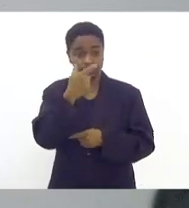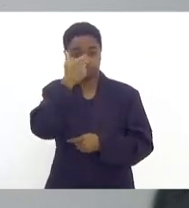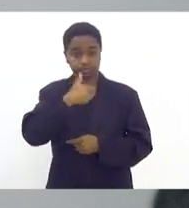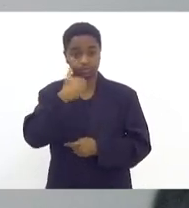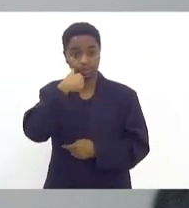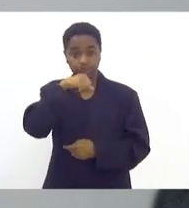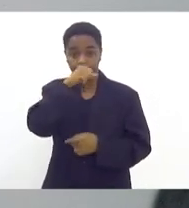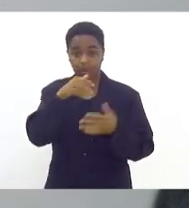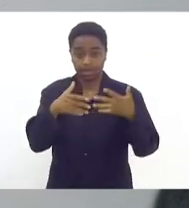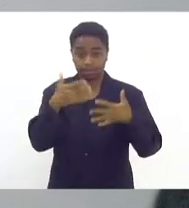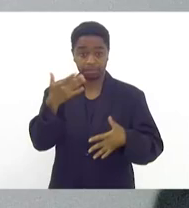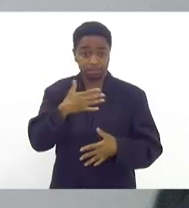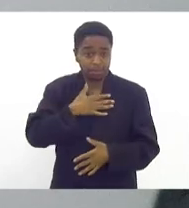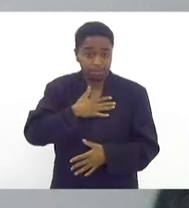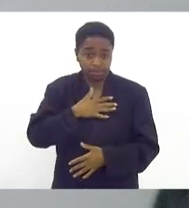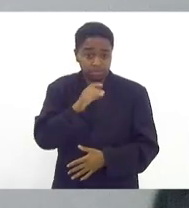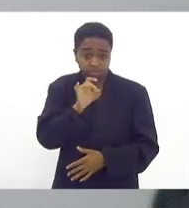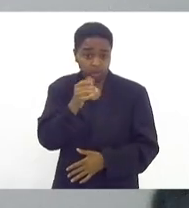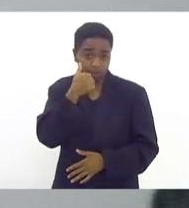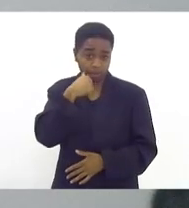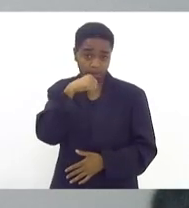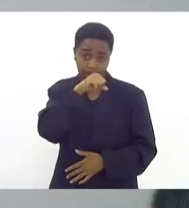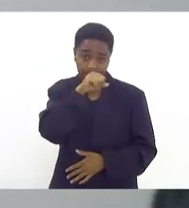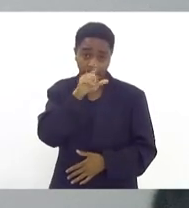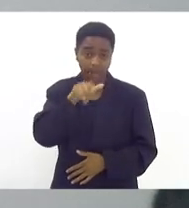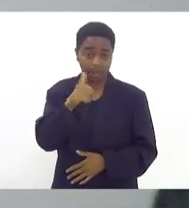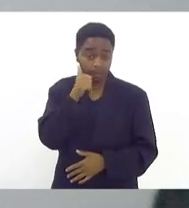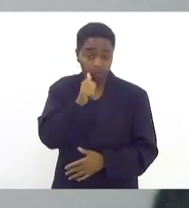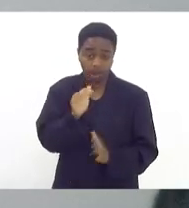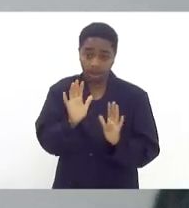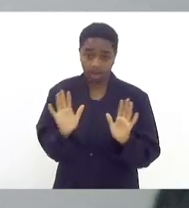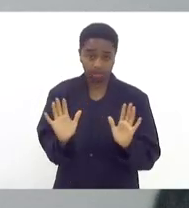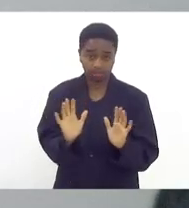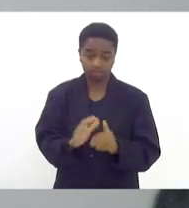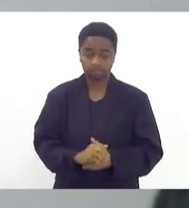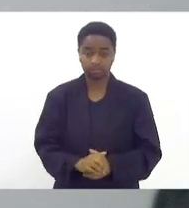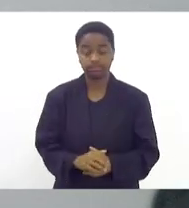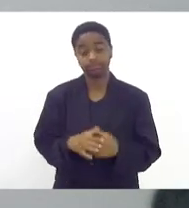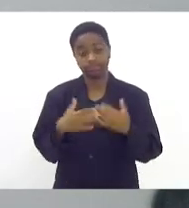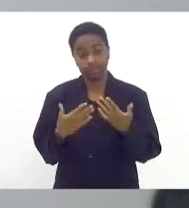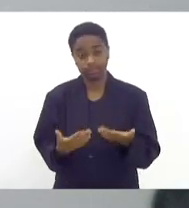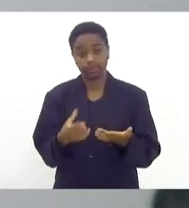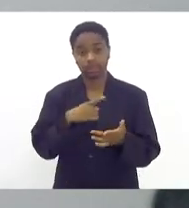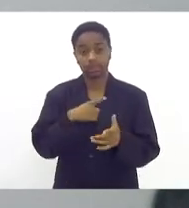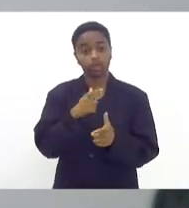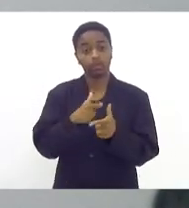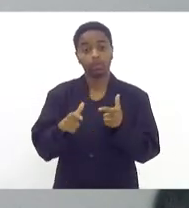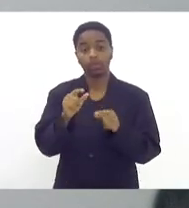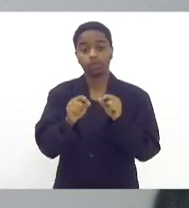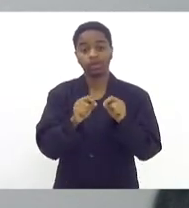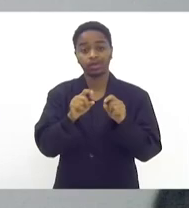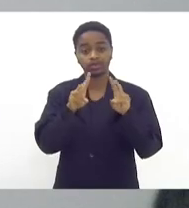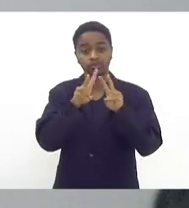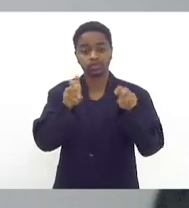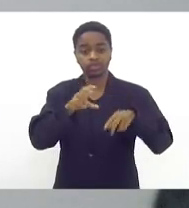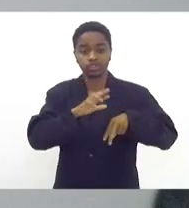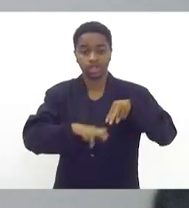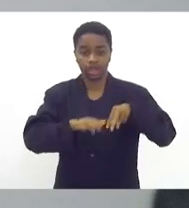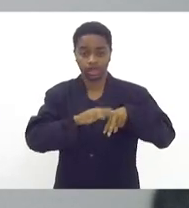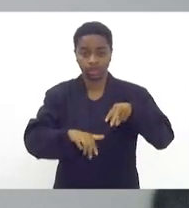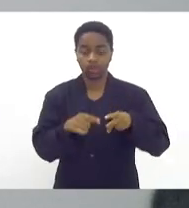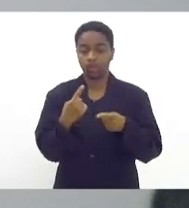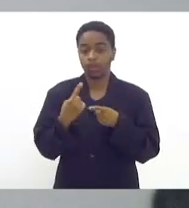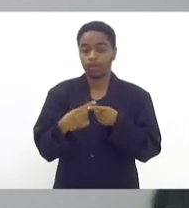simplesmente mães e são mulheres Então já existe essa essa problemática do gênero né que